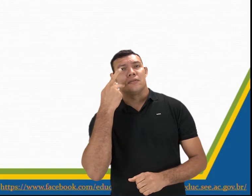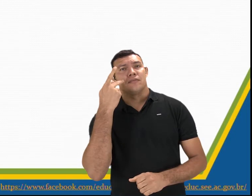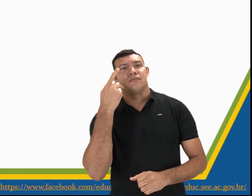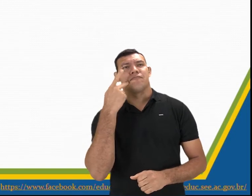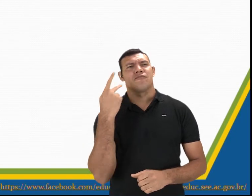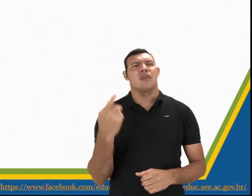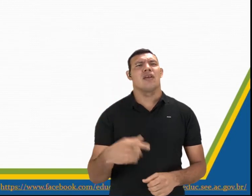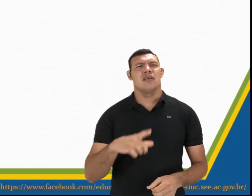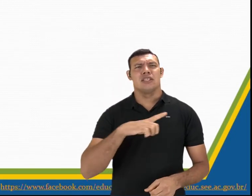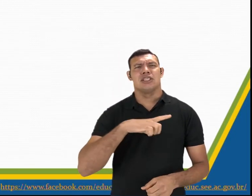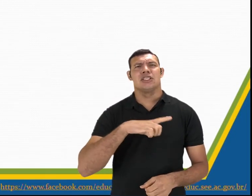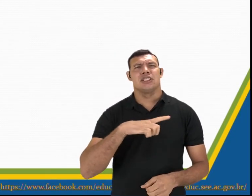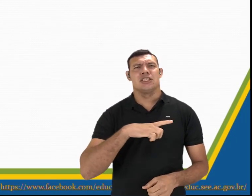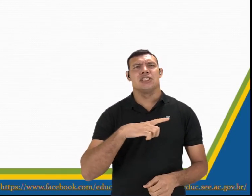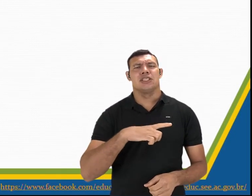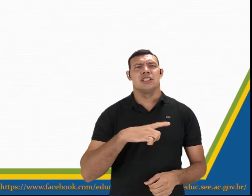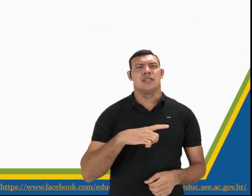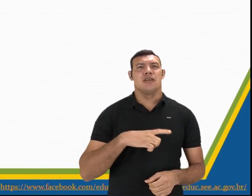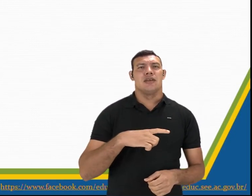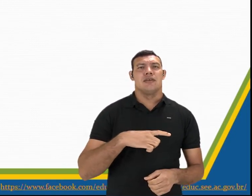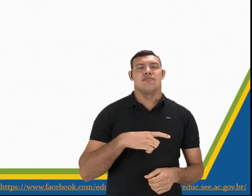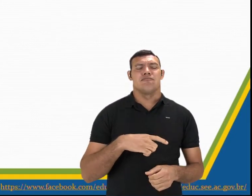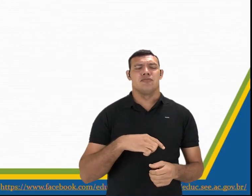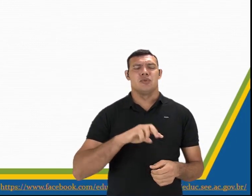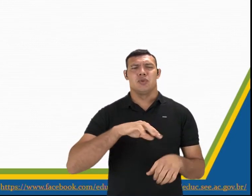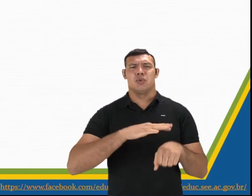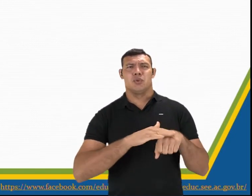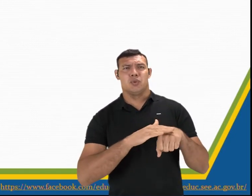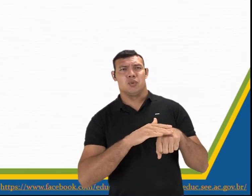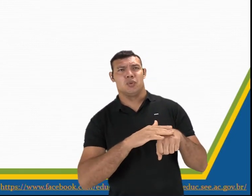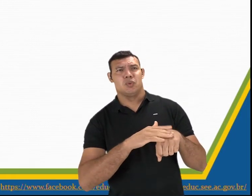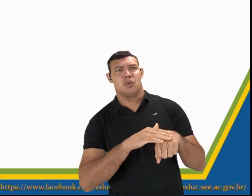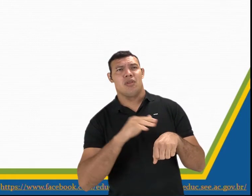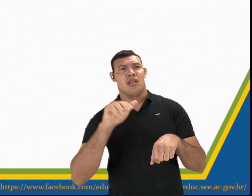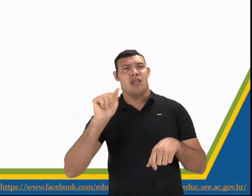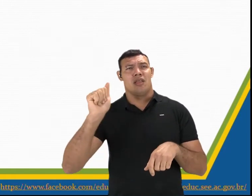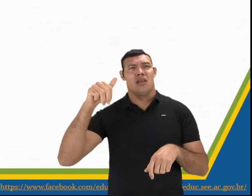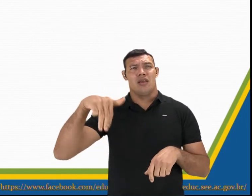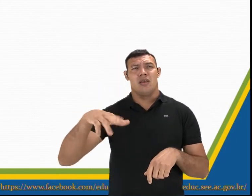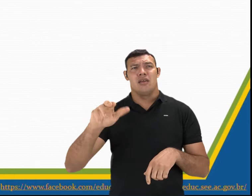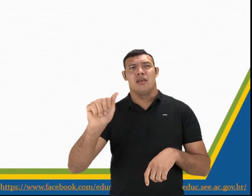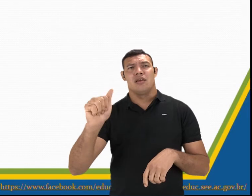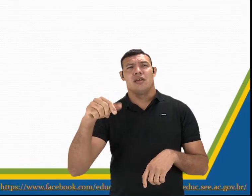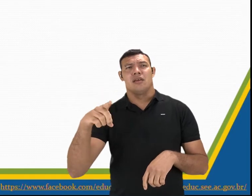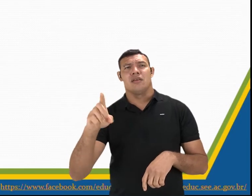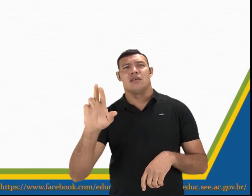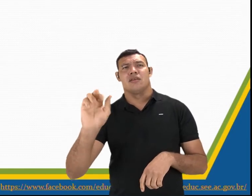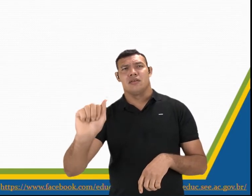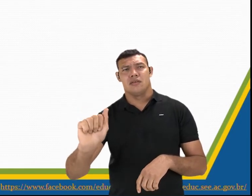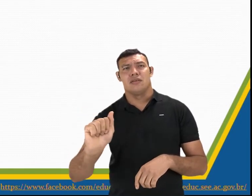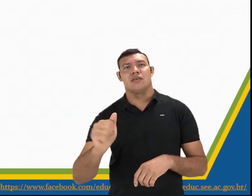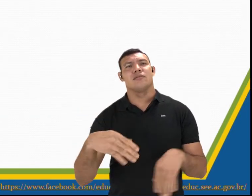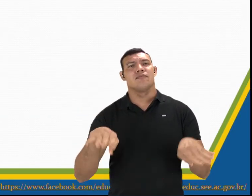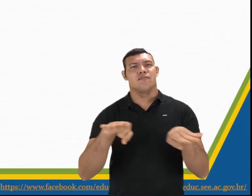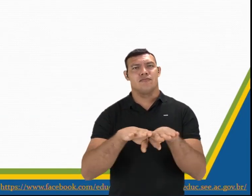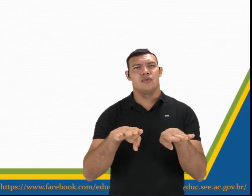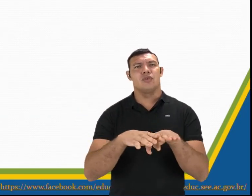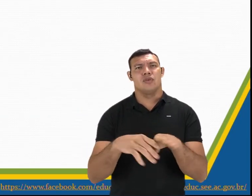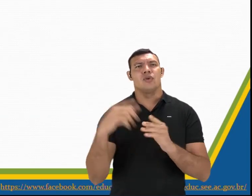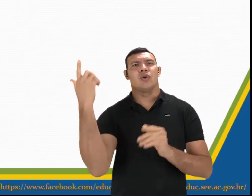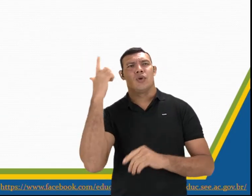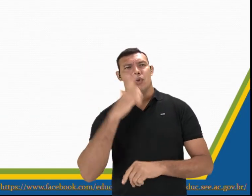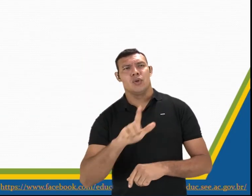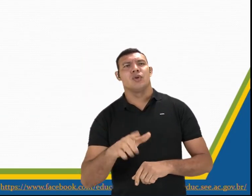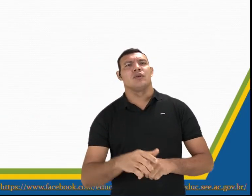os momentos dos dias em que esteve no leito de unidade de terapia intensiva, UTI, no Recife,